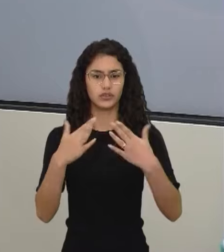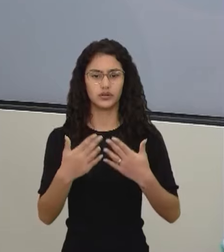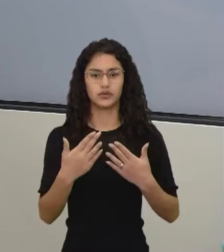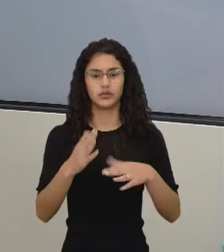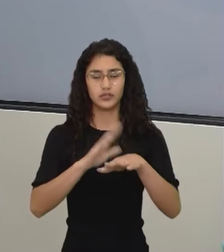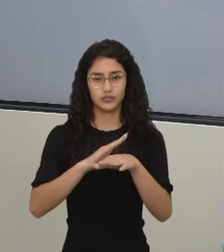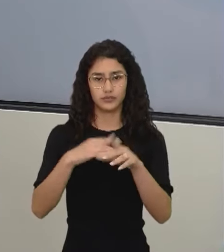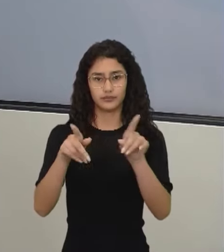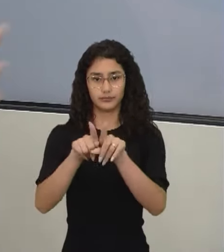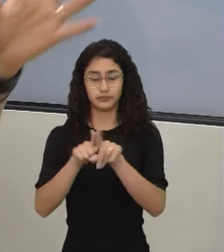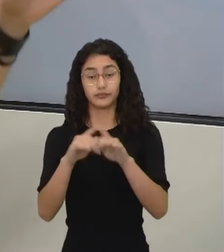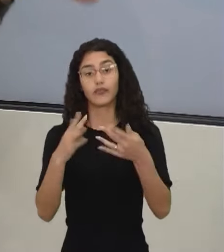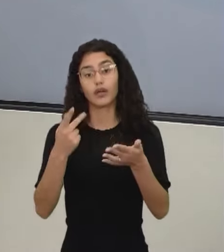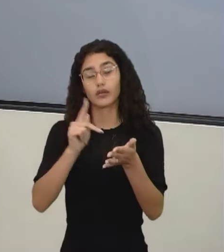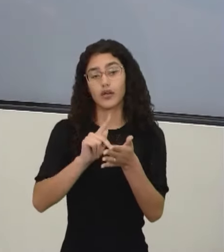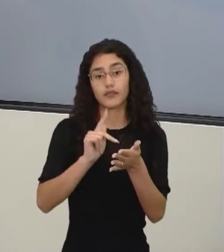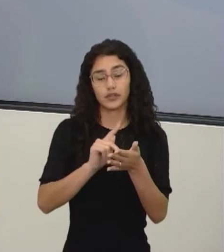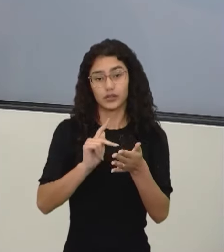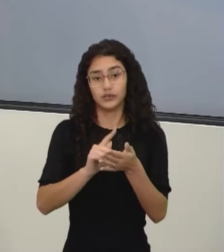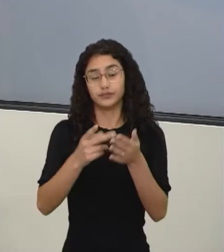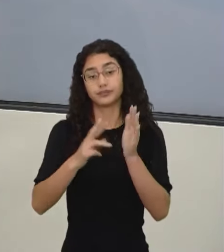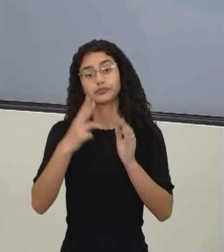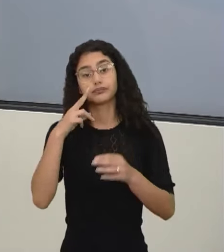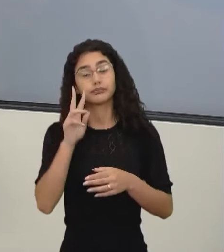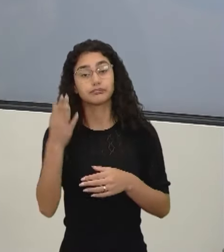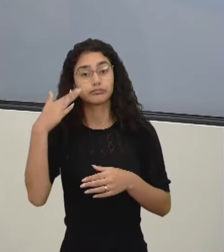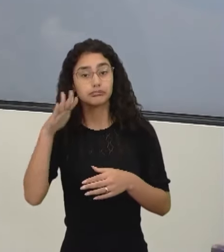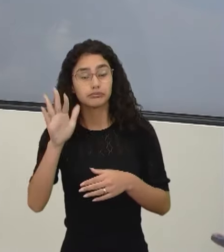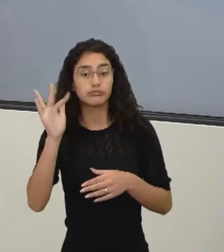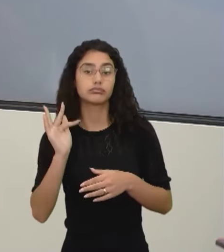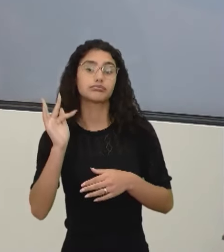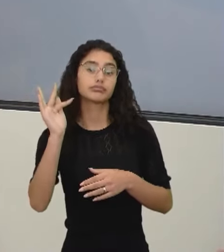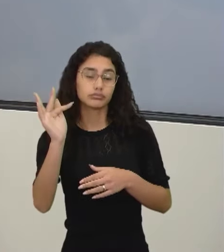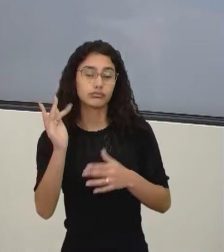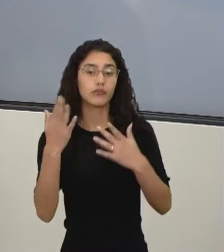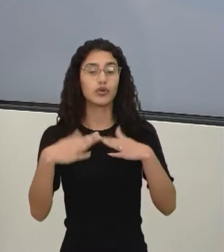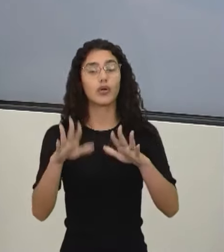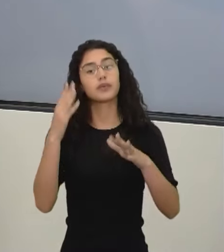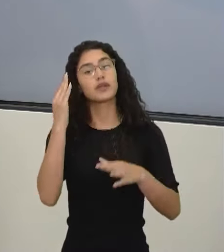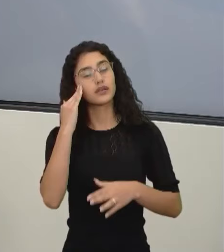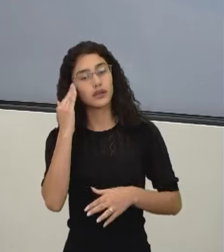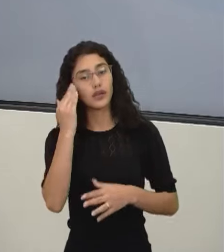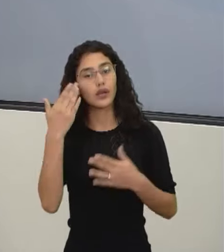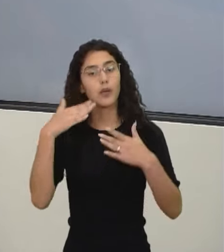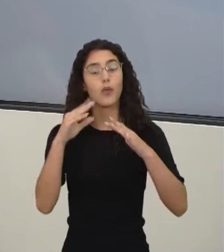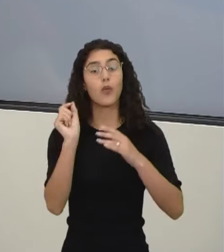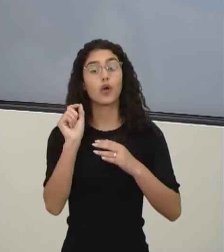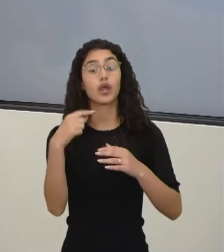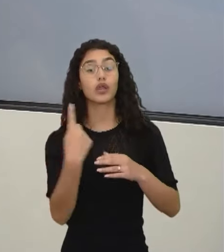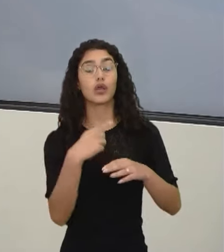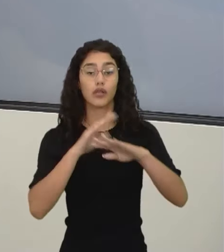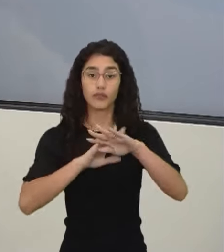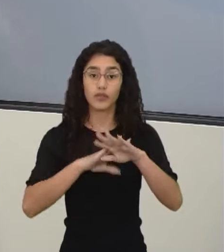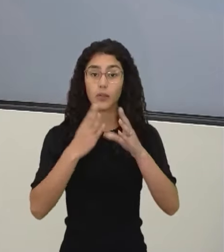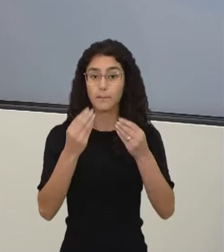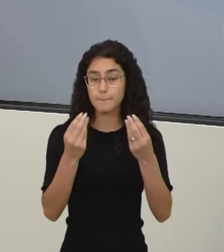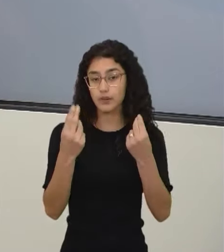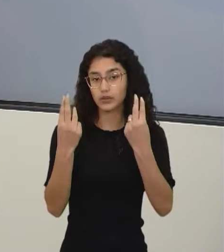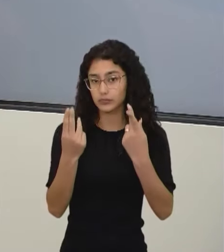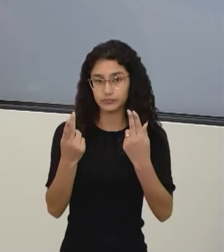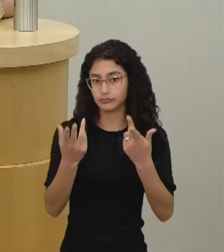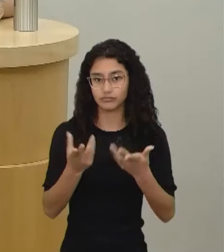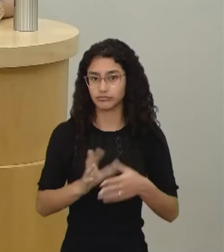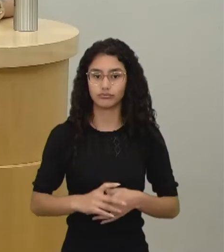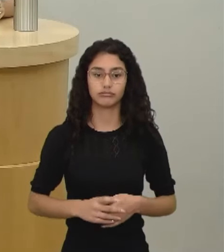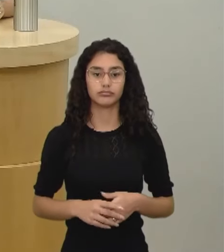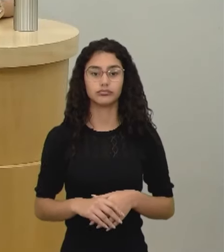anula. Então, na verdade, isso aqui vocês vão ver mais pra frente e tal. Mas é só pra vocês entenderem que o que a gente tá fazendo é muito científico.